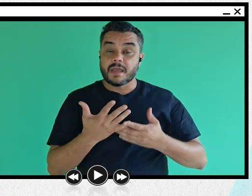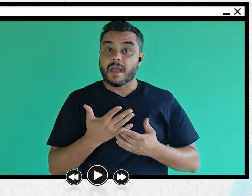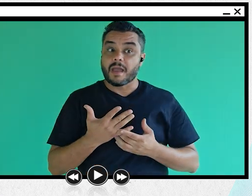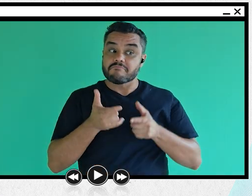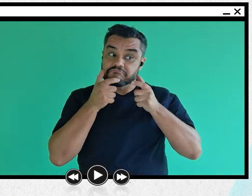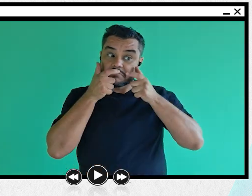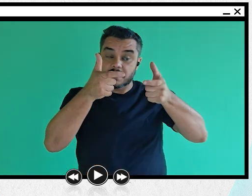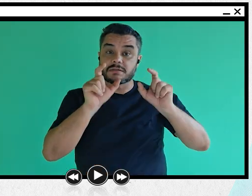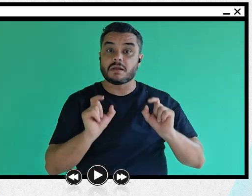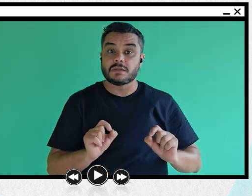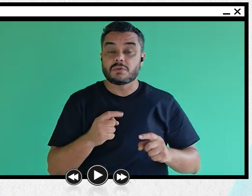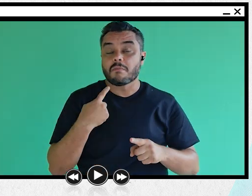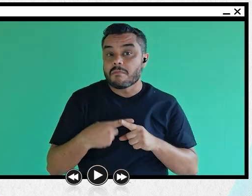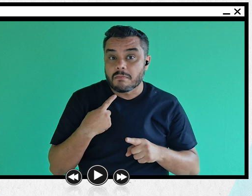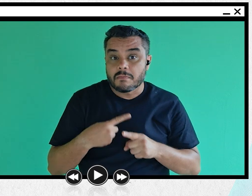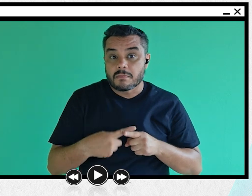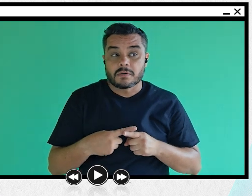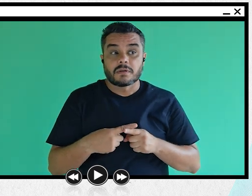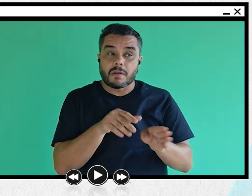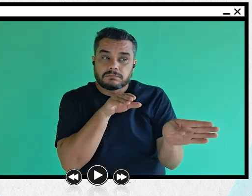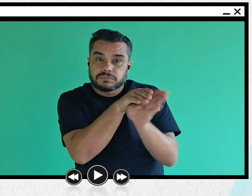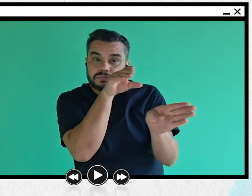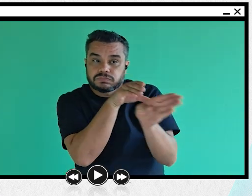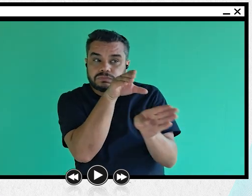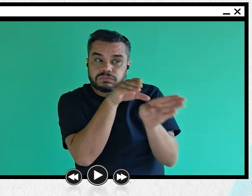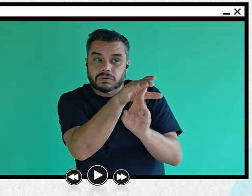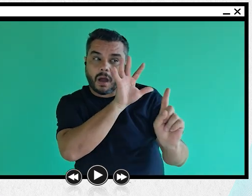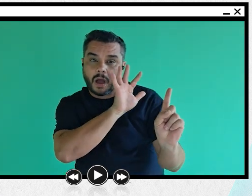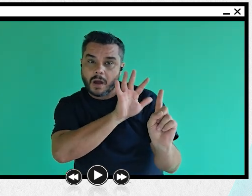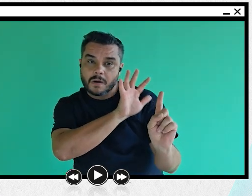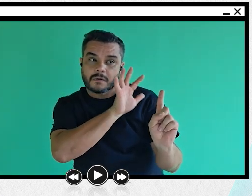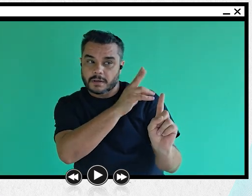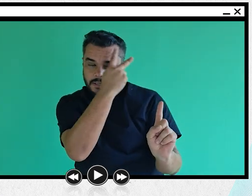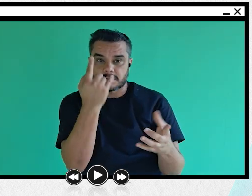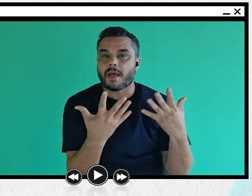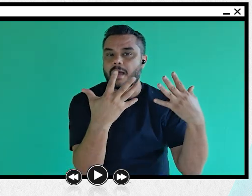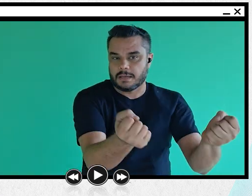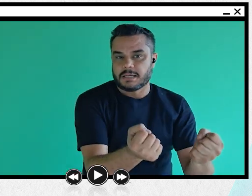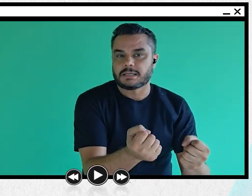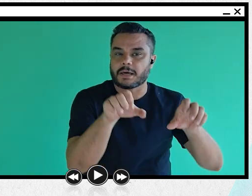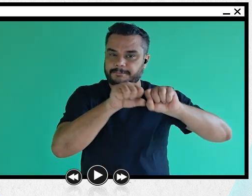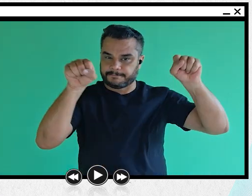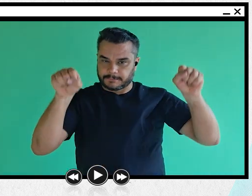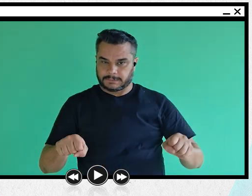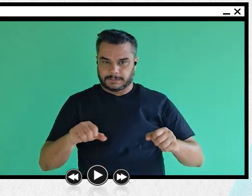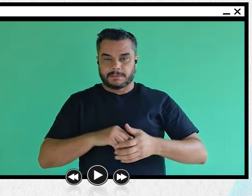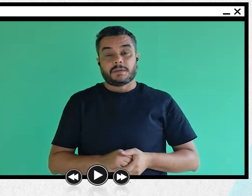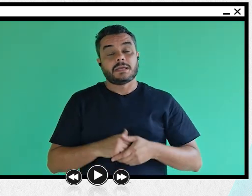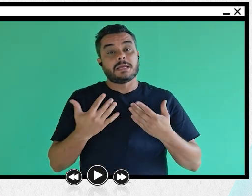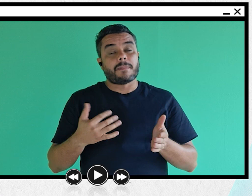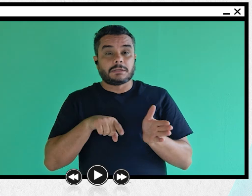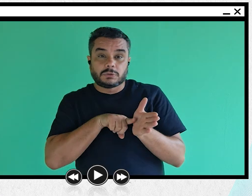interessante porque é um fator também para convencer, muitas vezes, as pessoas a adotarem. E a parte de